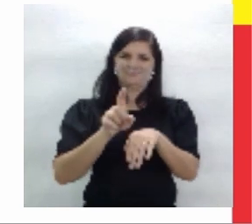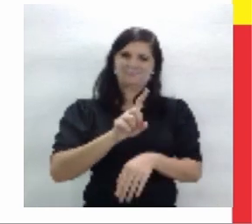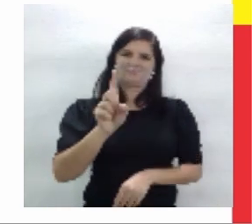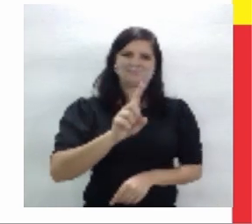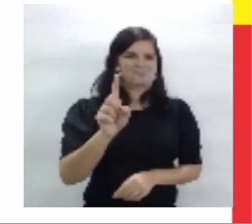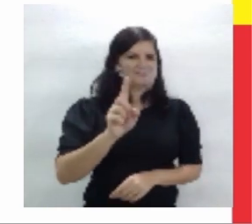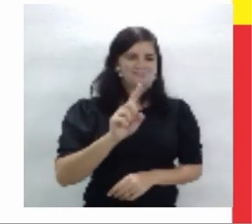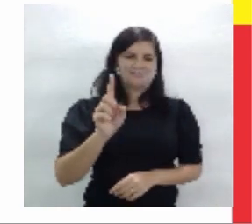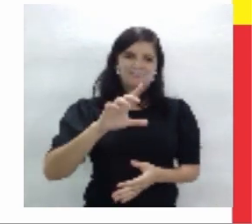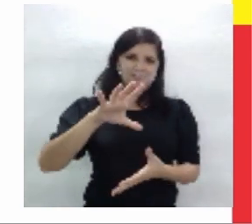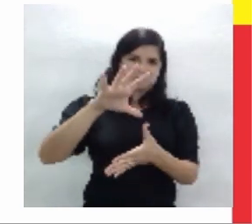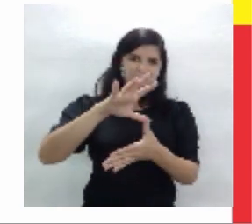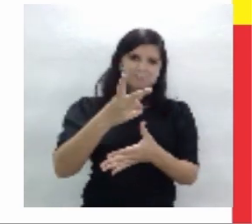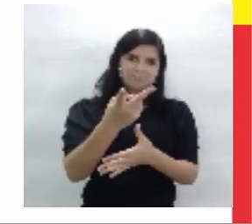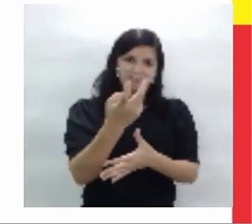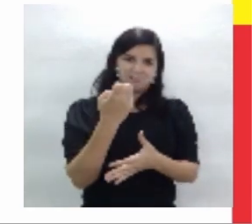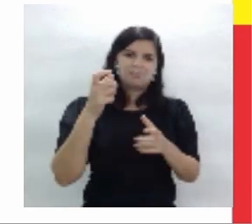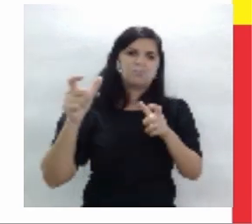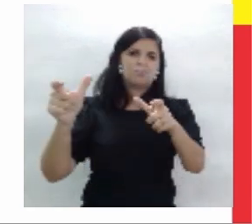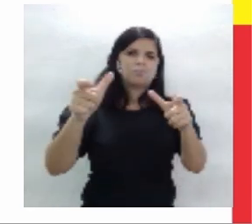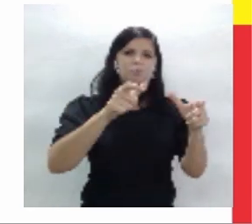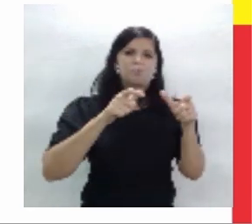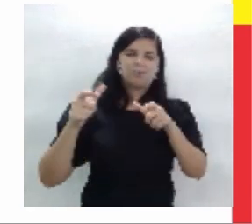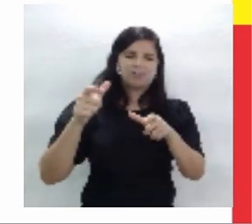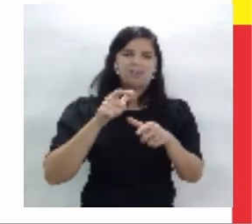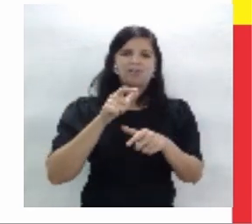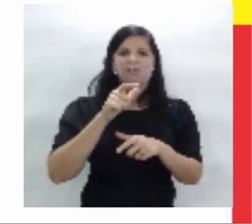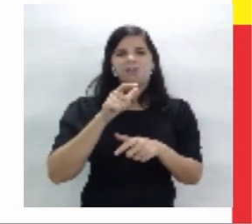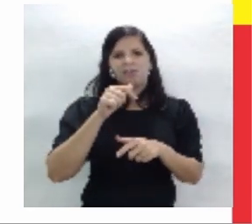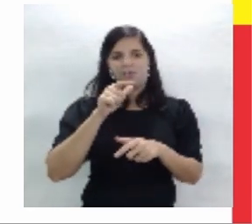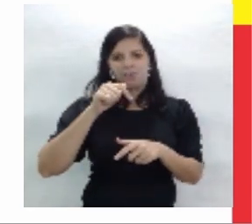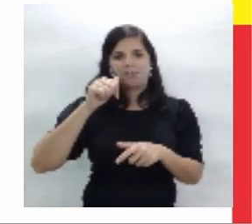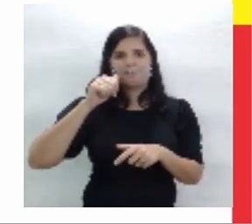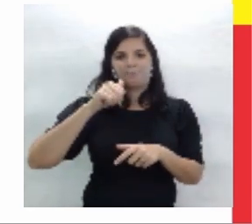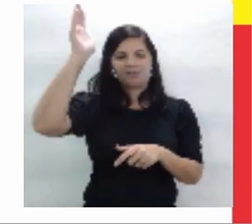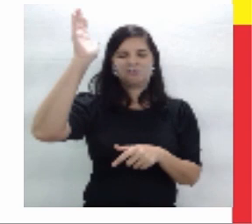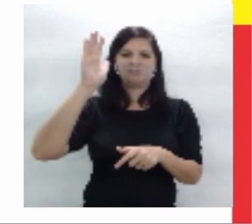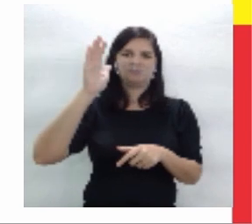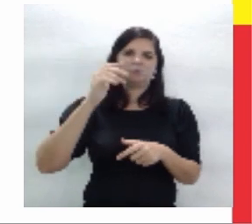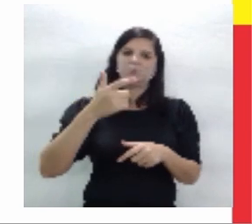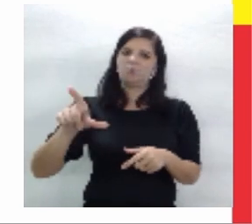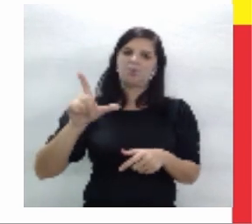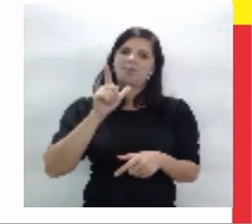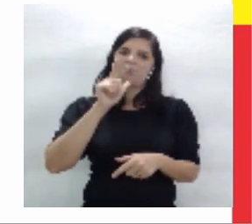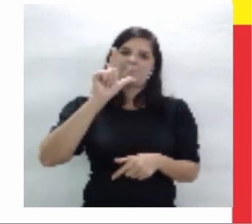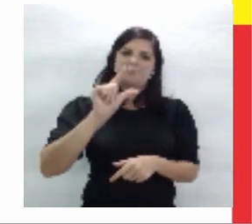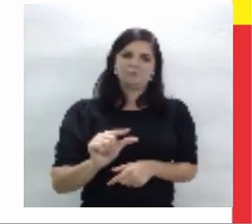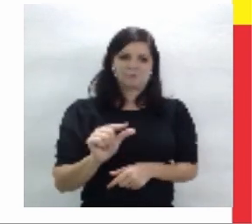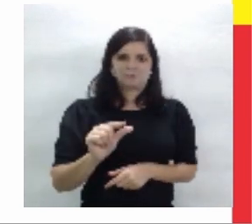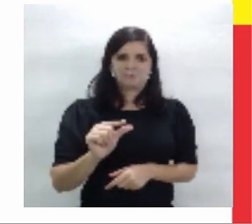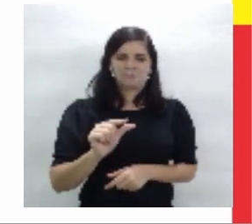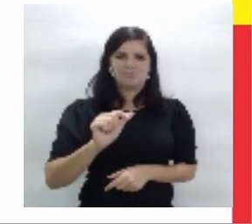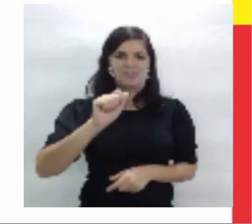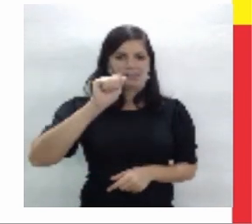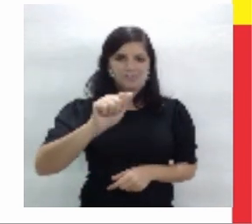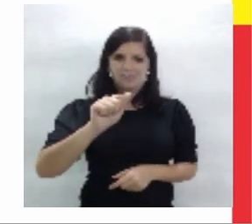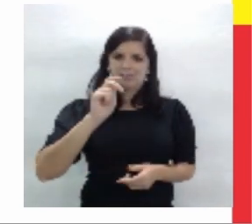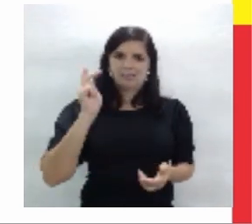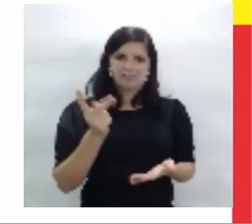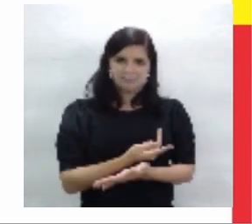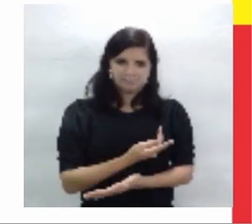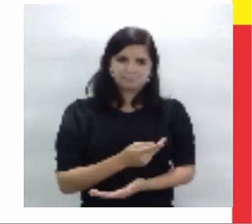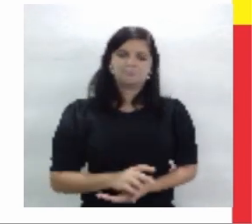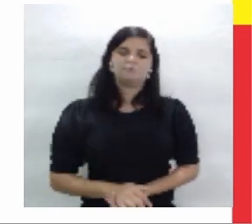no mapa que existem locais que têm uma maior quantidade de água e outros que não têm. Então, a letra A está